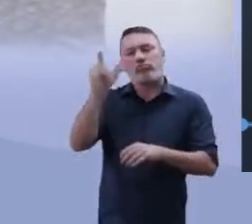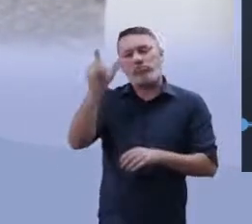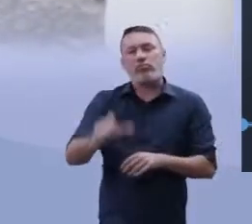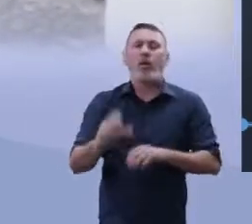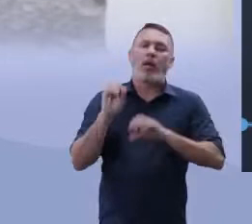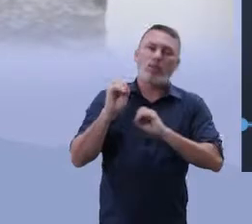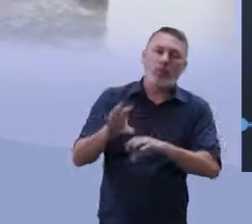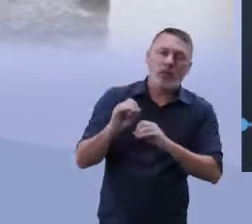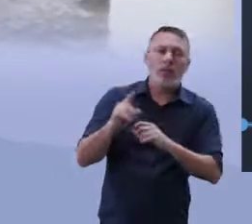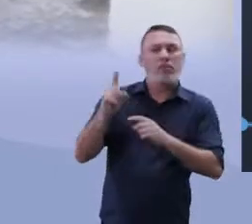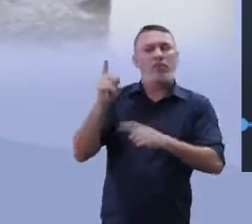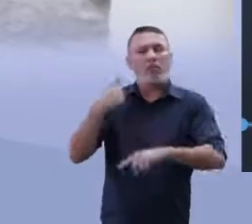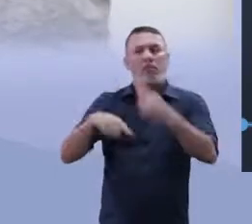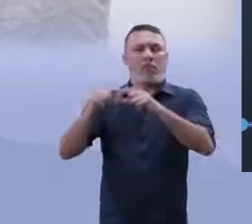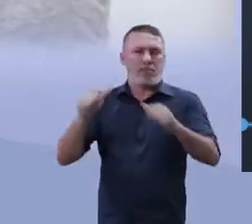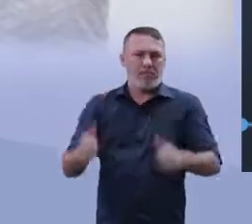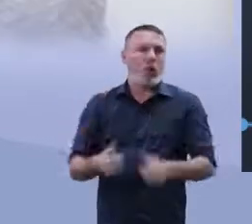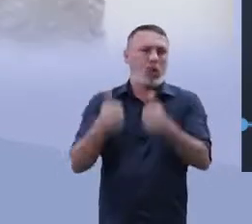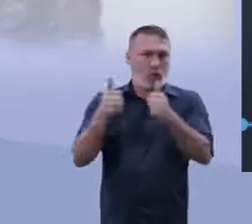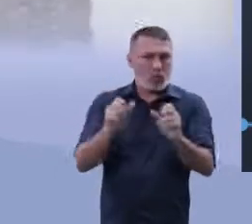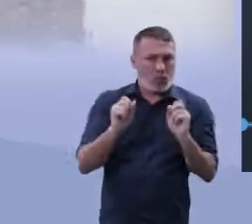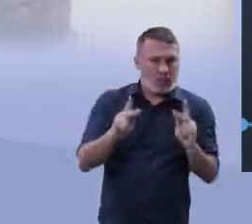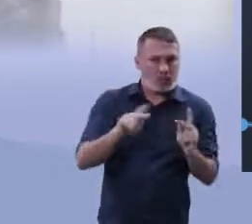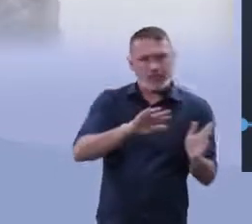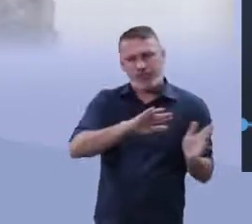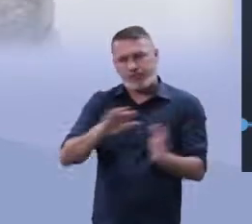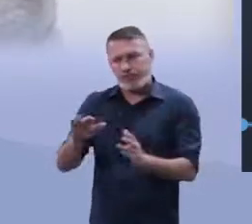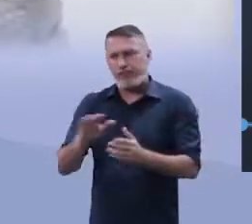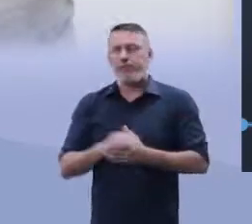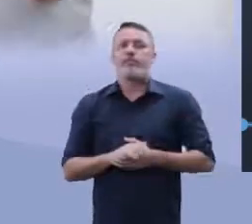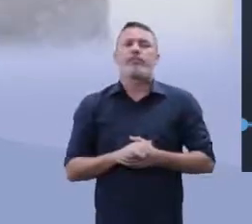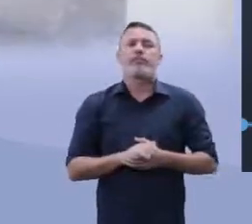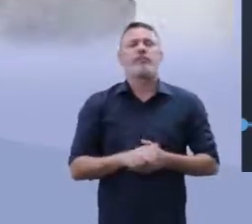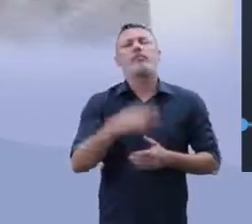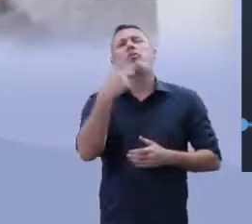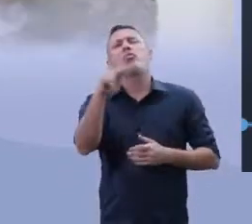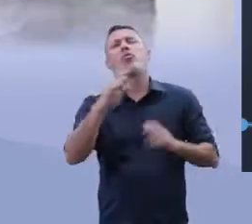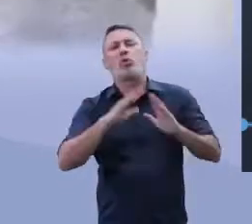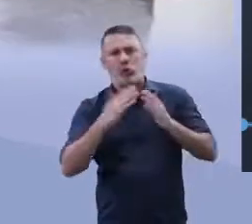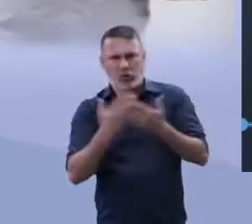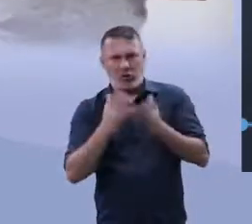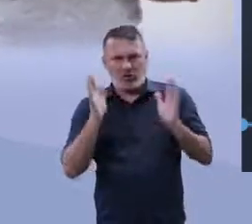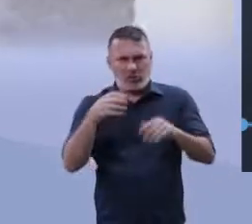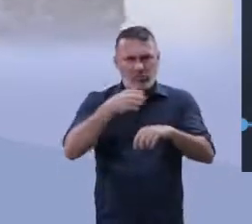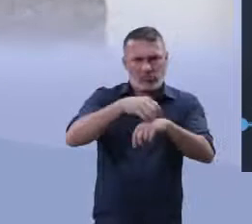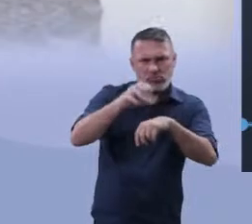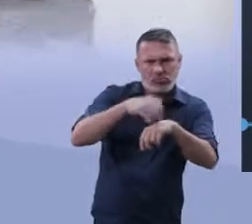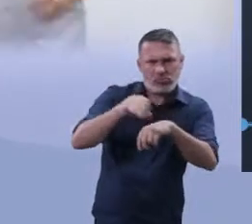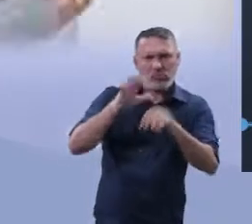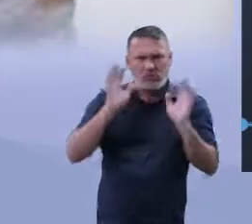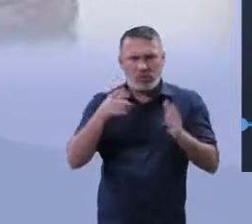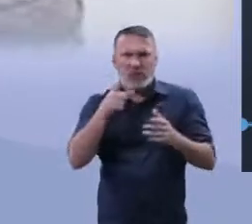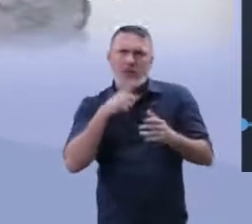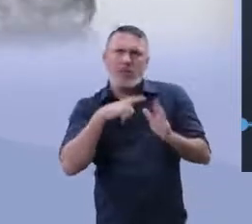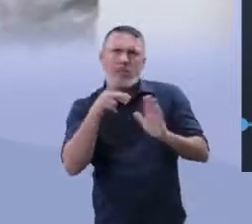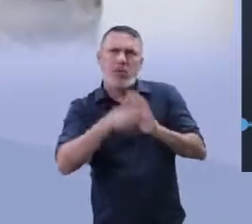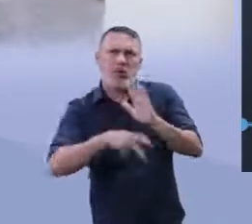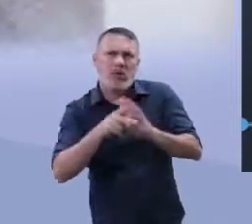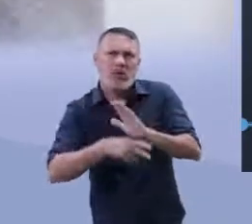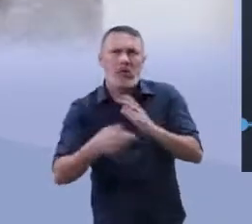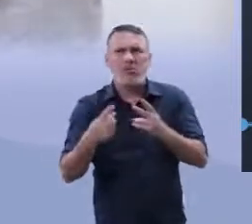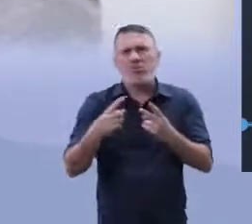Tá, queridos? Na sua redação. Olha lá, então nós temos aqui, a escola já falou alguma coisa relativa a isso aí? A escola já fez